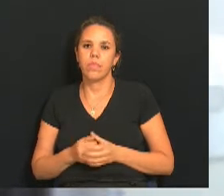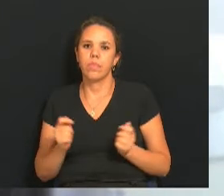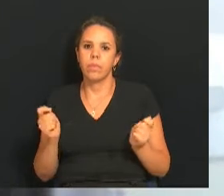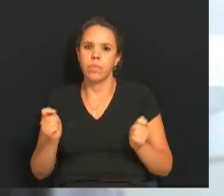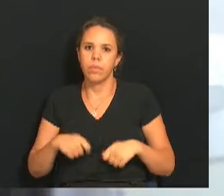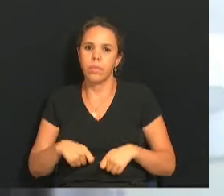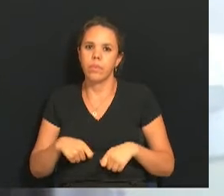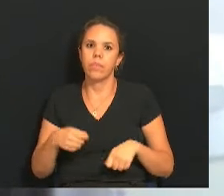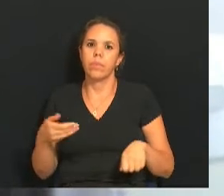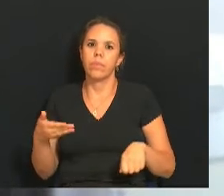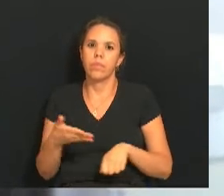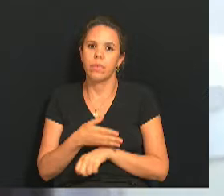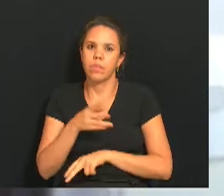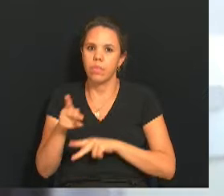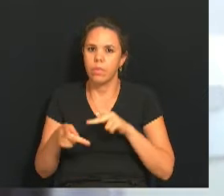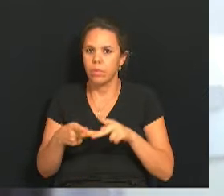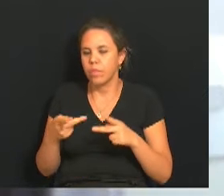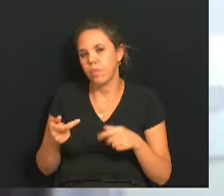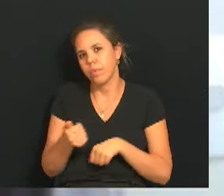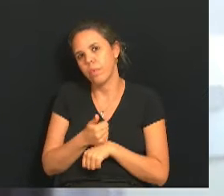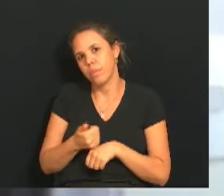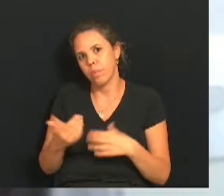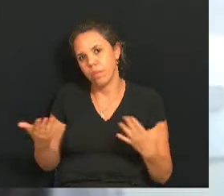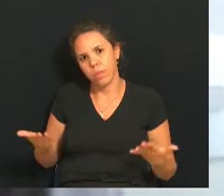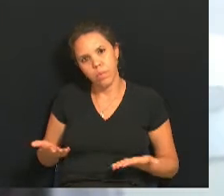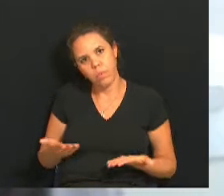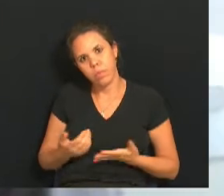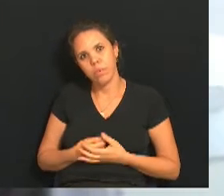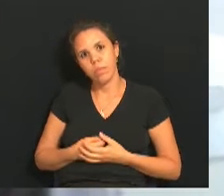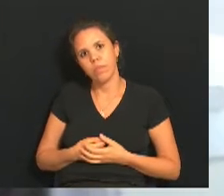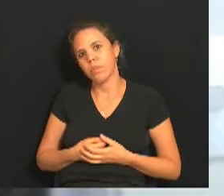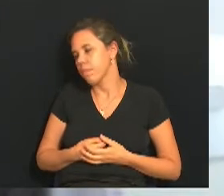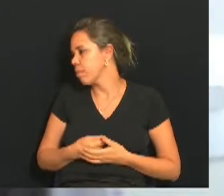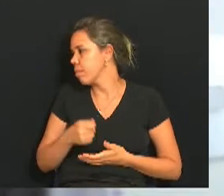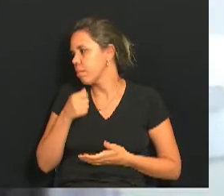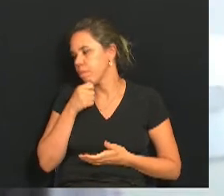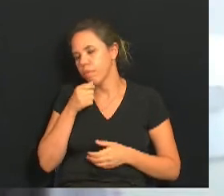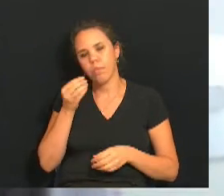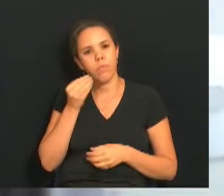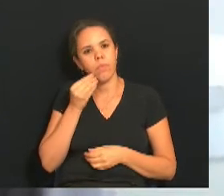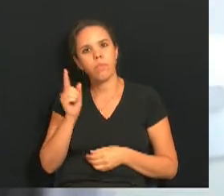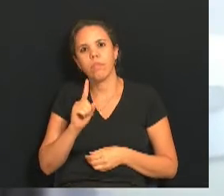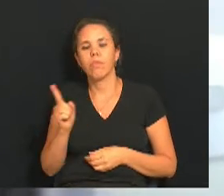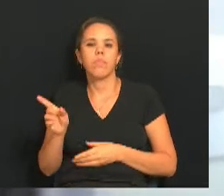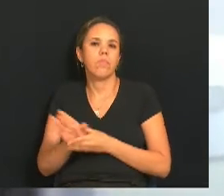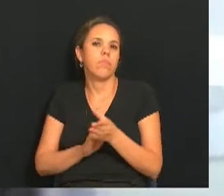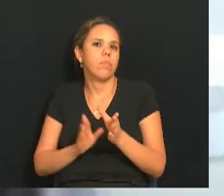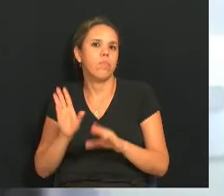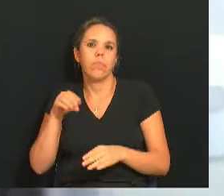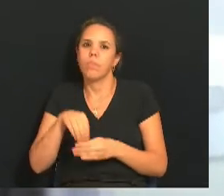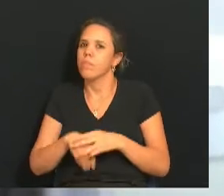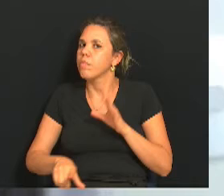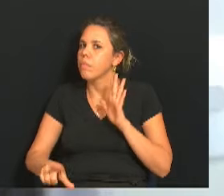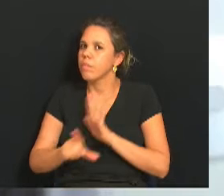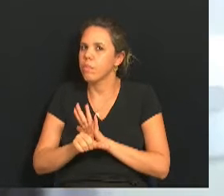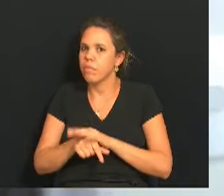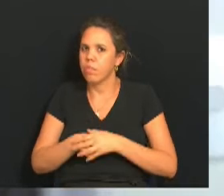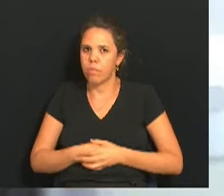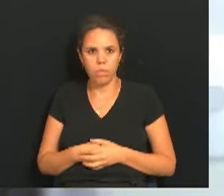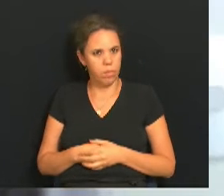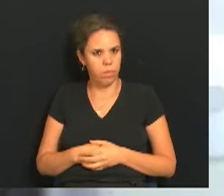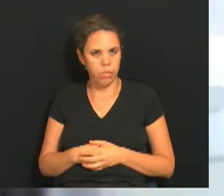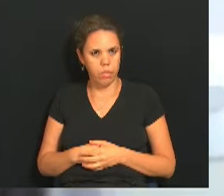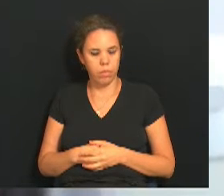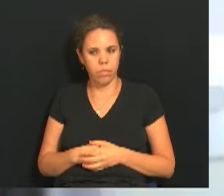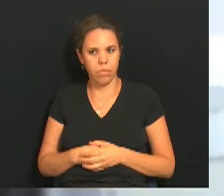maior participação de segmentos que hoje não conseguem cadeira no conselho porque não estão previstos em lei. Esse foi um